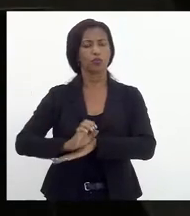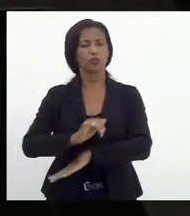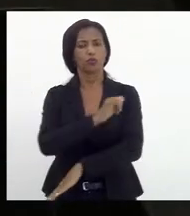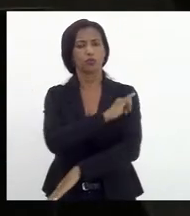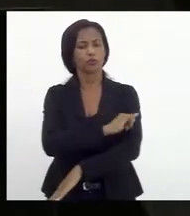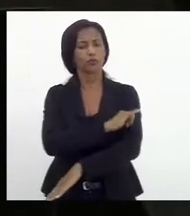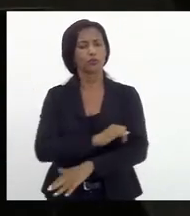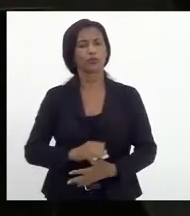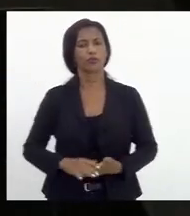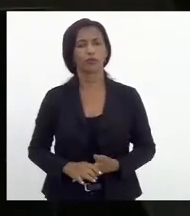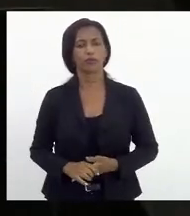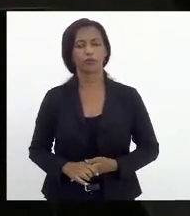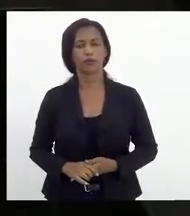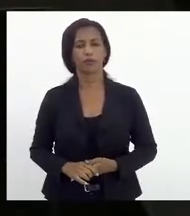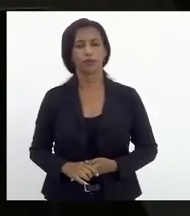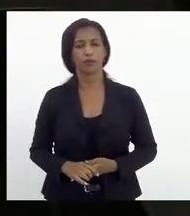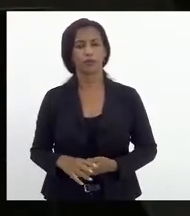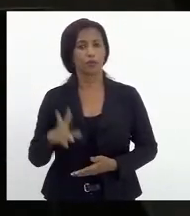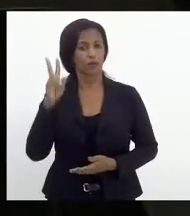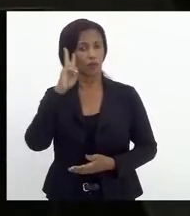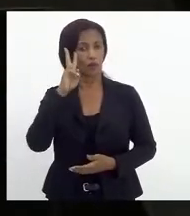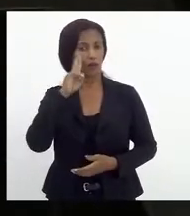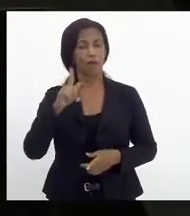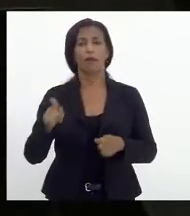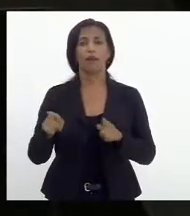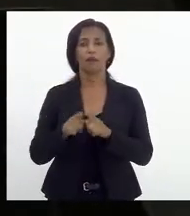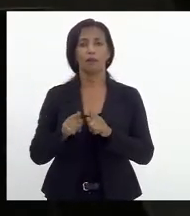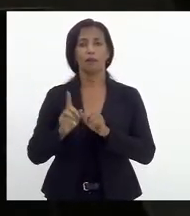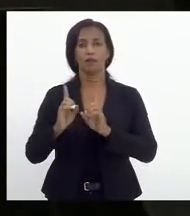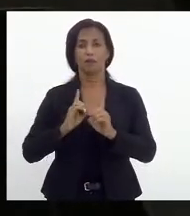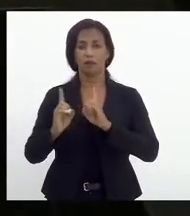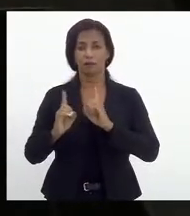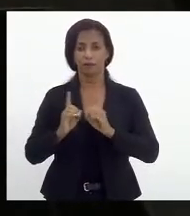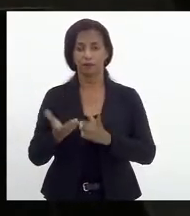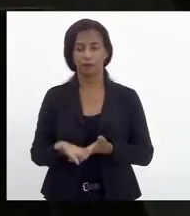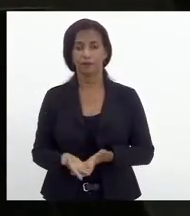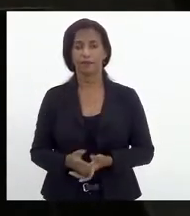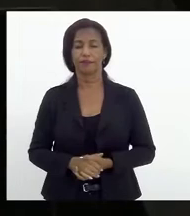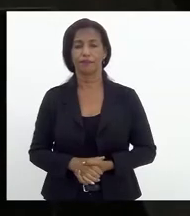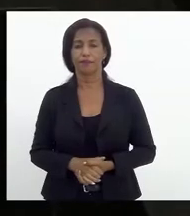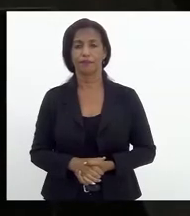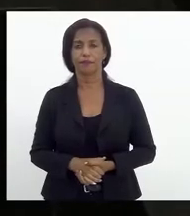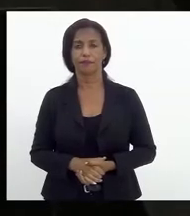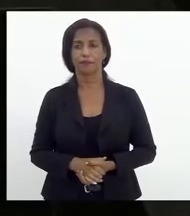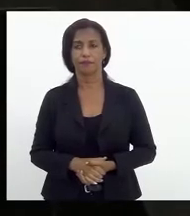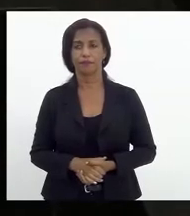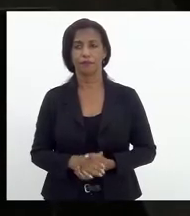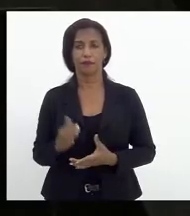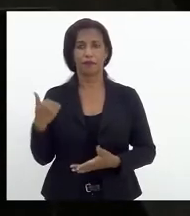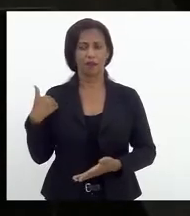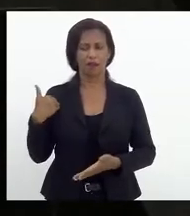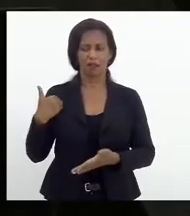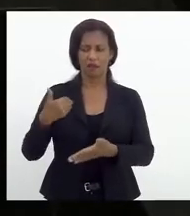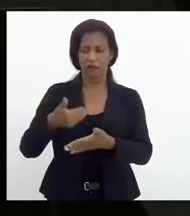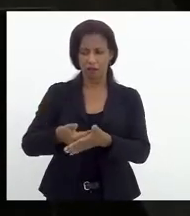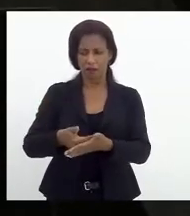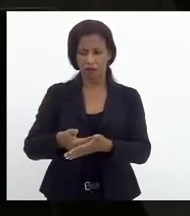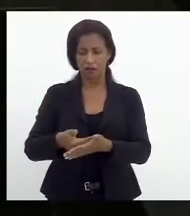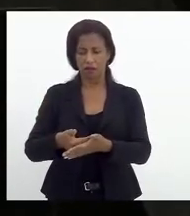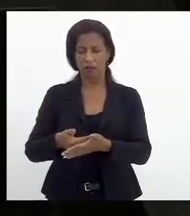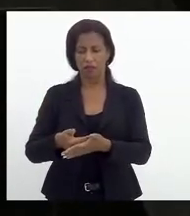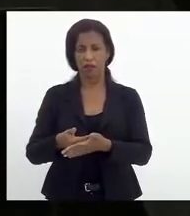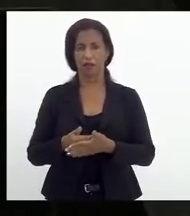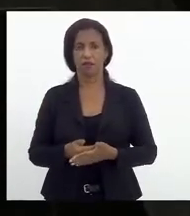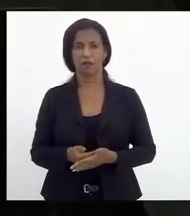Janeiro. Quero lembrar, inclusive, nesse debate, que recentemente a